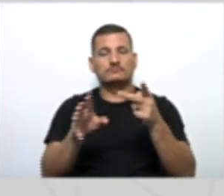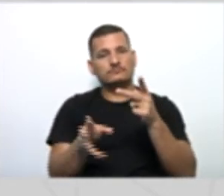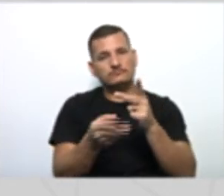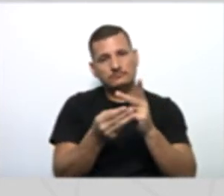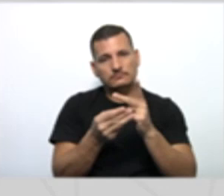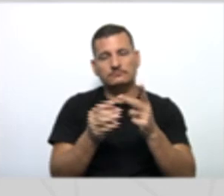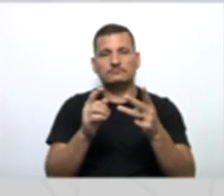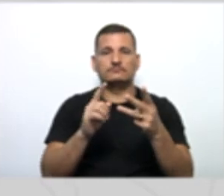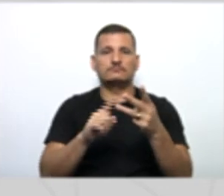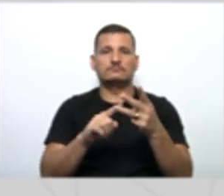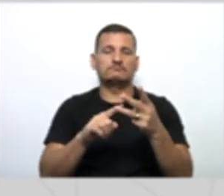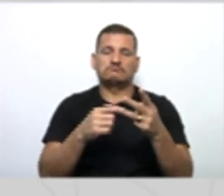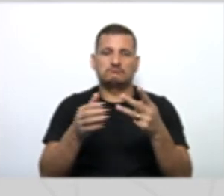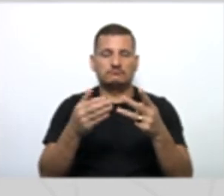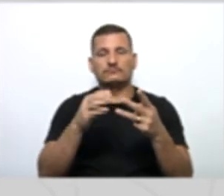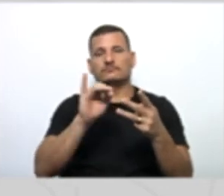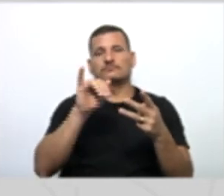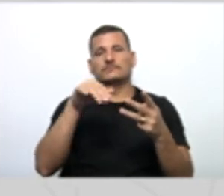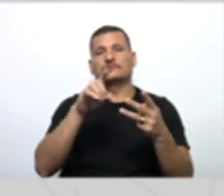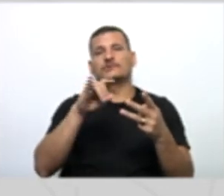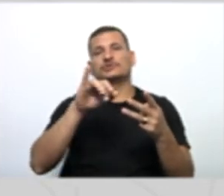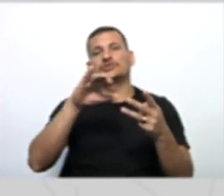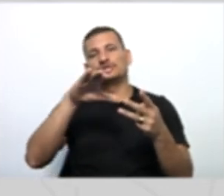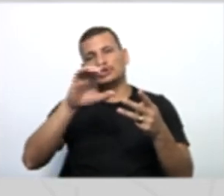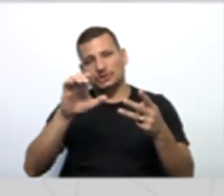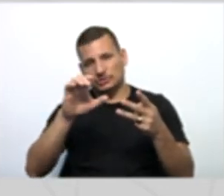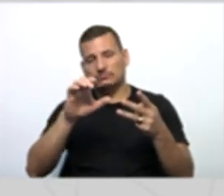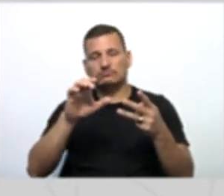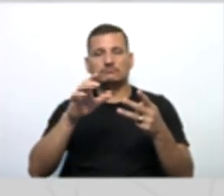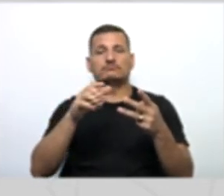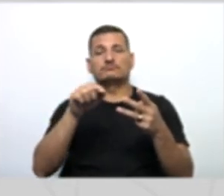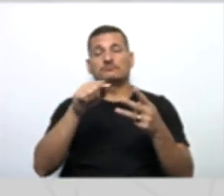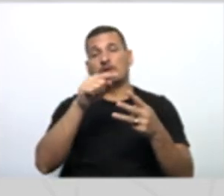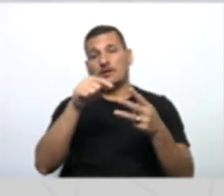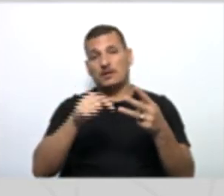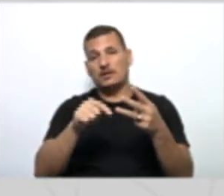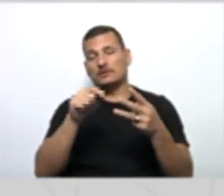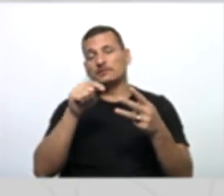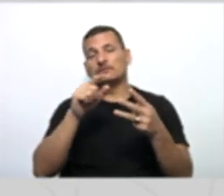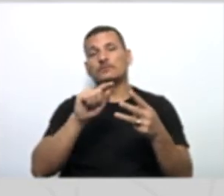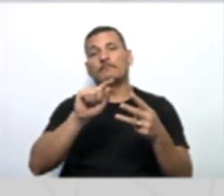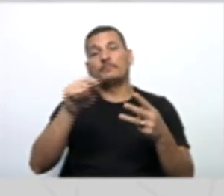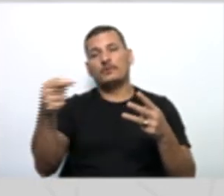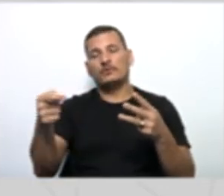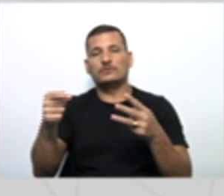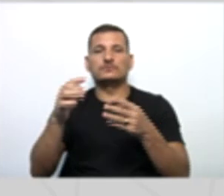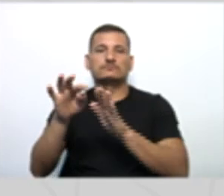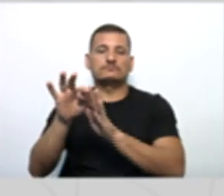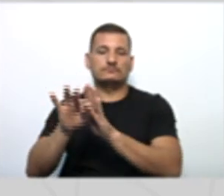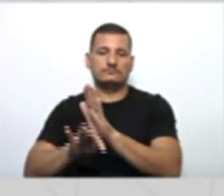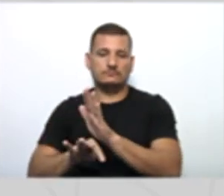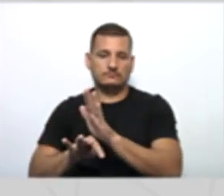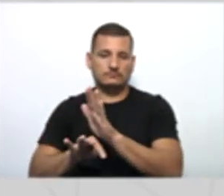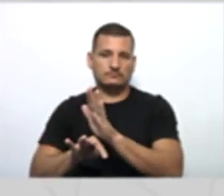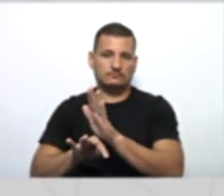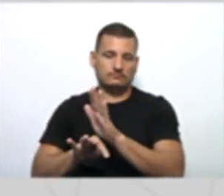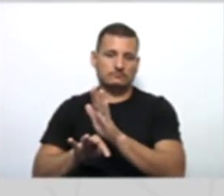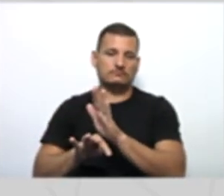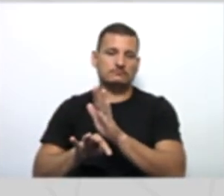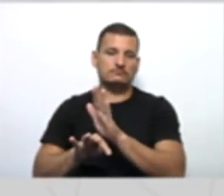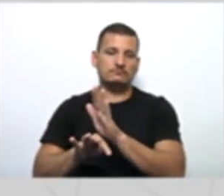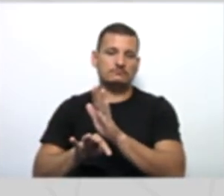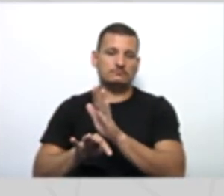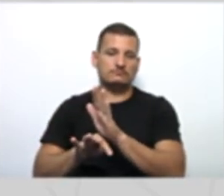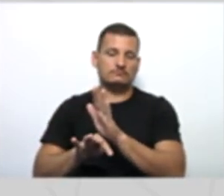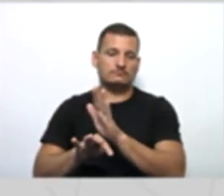índice são elementos opcionais e são considerados pós-textuais, ou seja, depois do corpo do